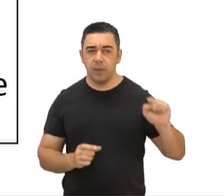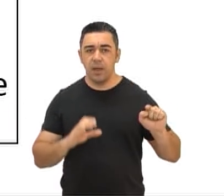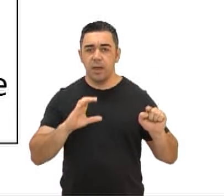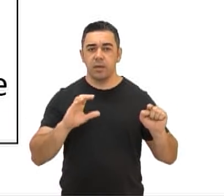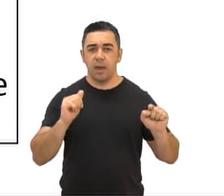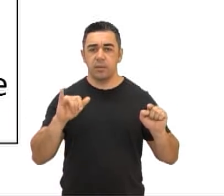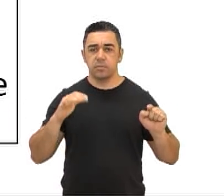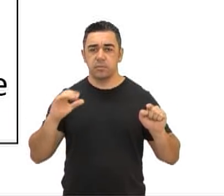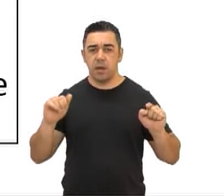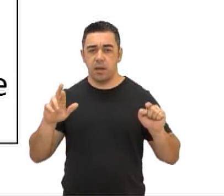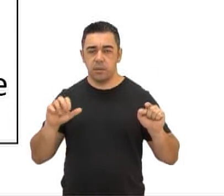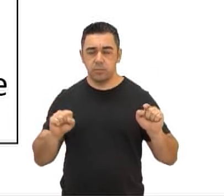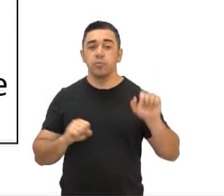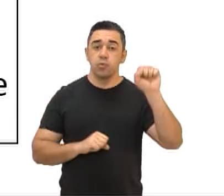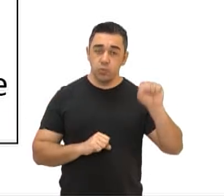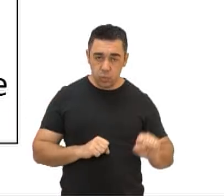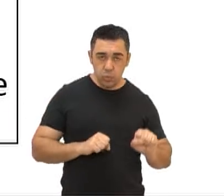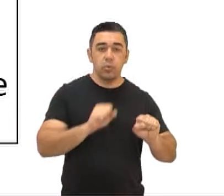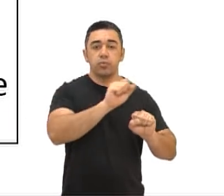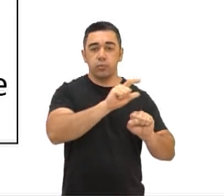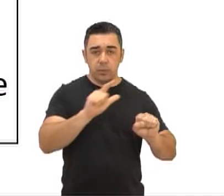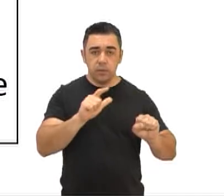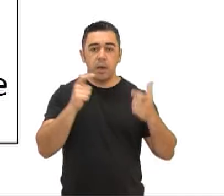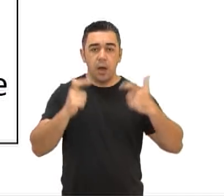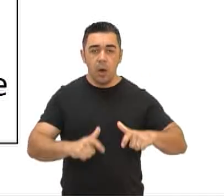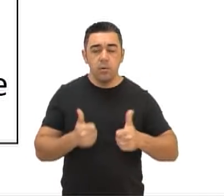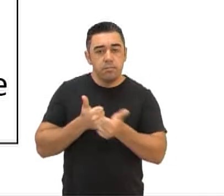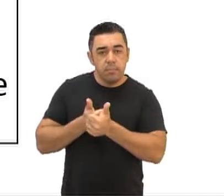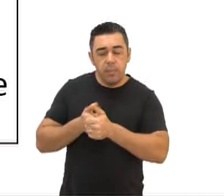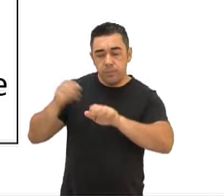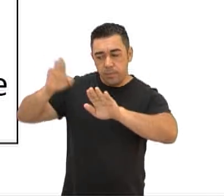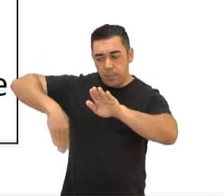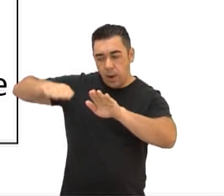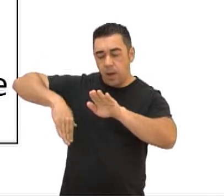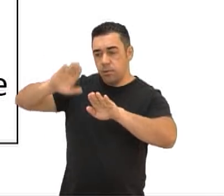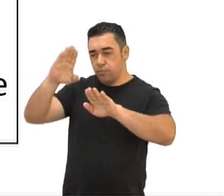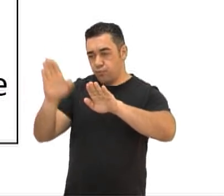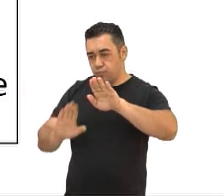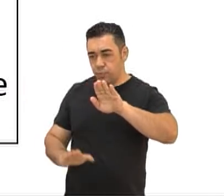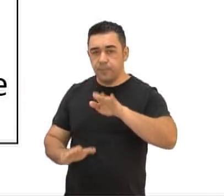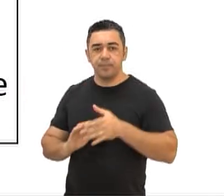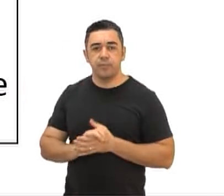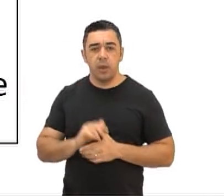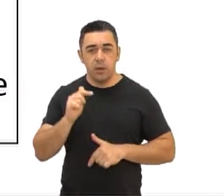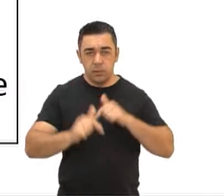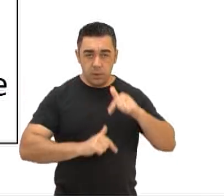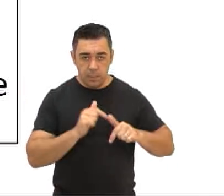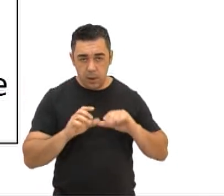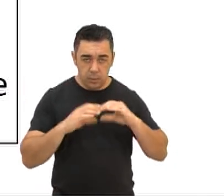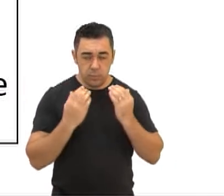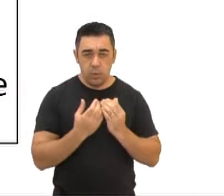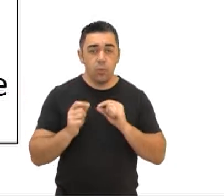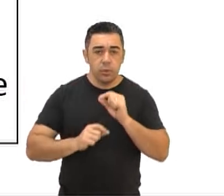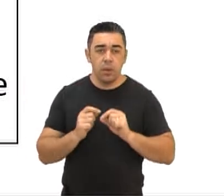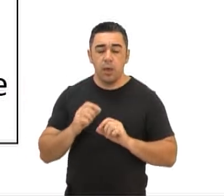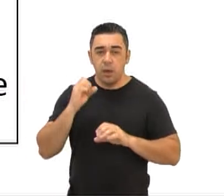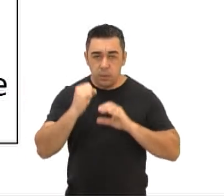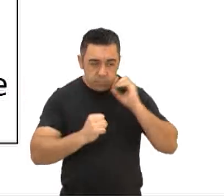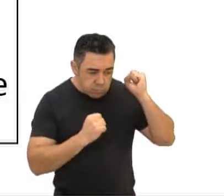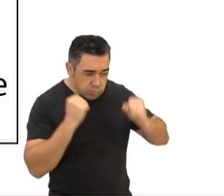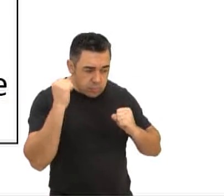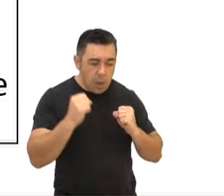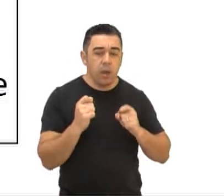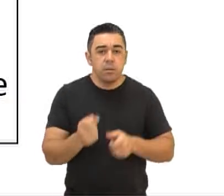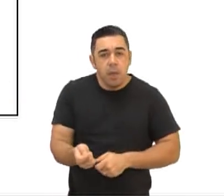sul quanto no sudeste. Ficam toda a região litorânea. Guardam habilidades ali da caça e da